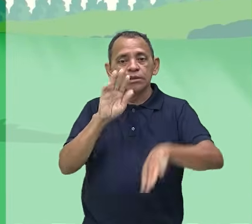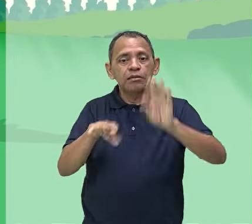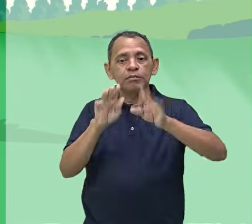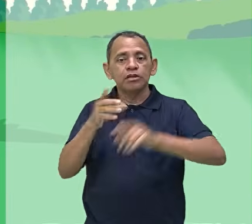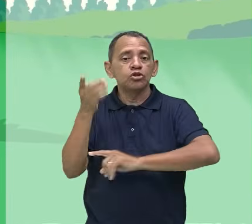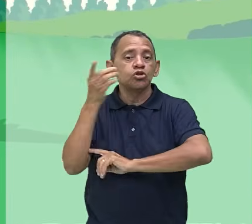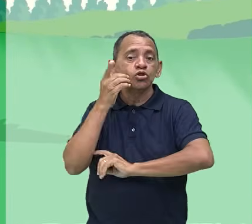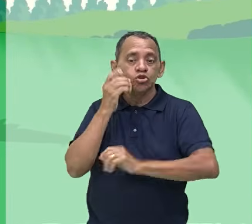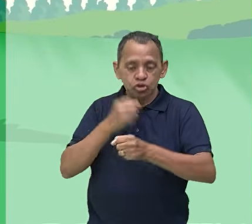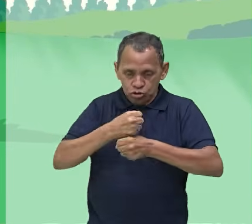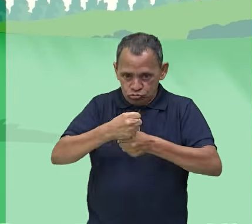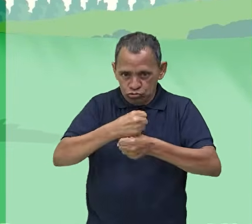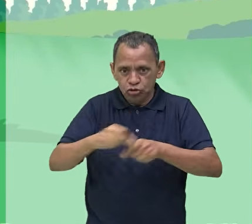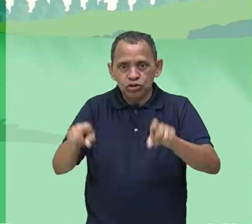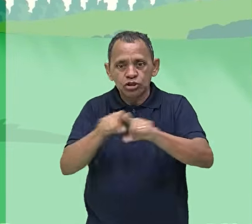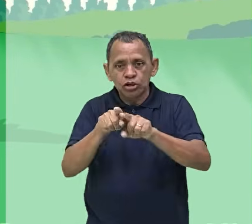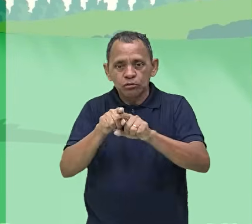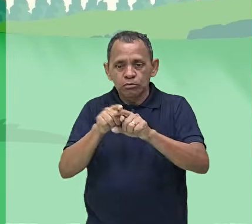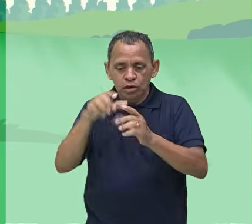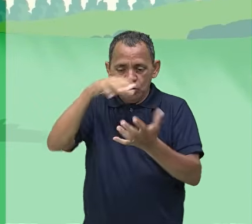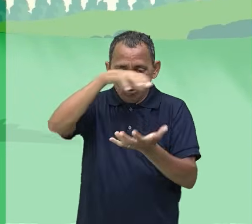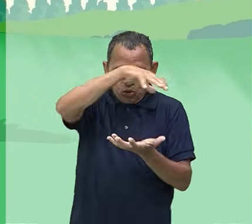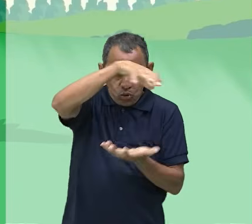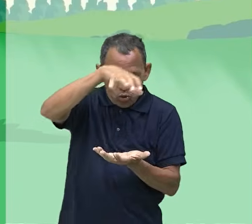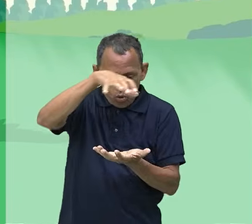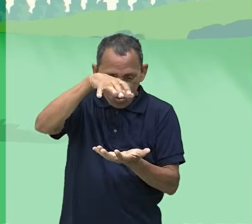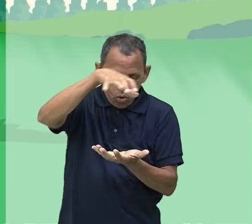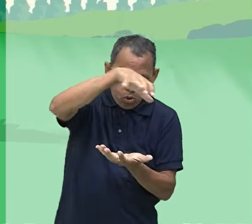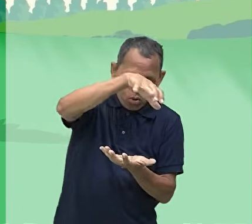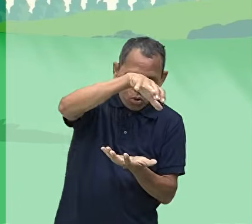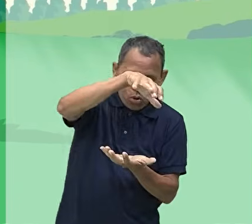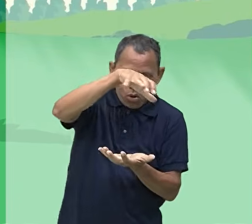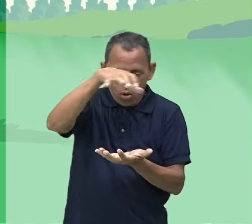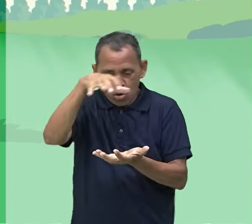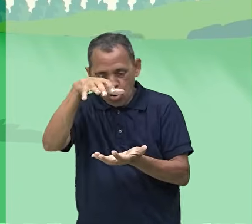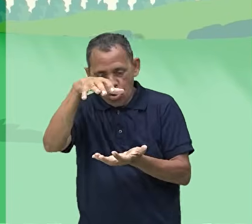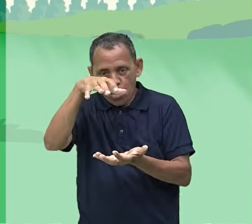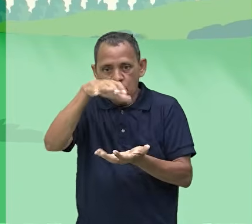e também da inclinação do eixo de rotação da Terra, o